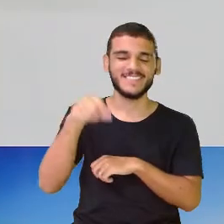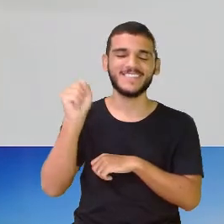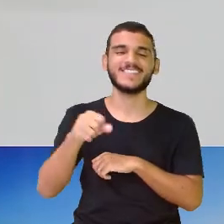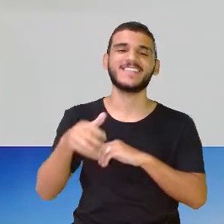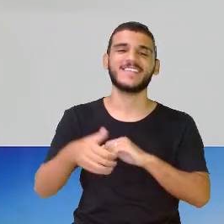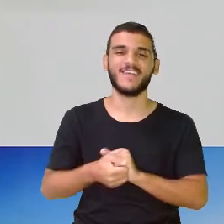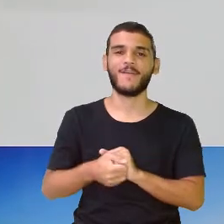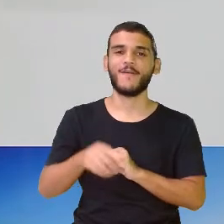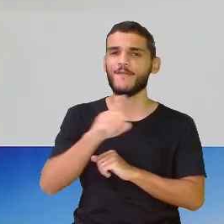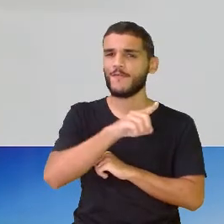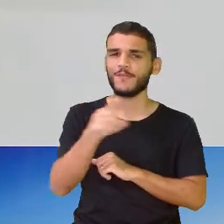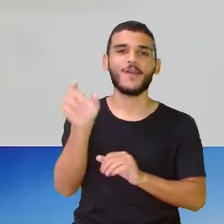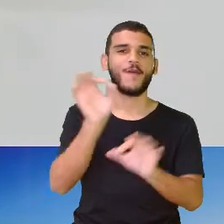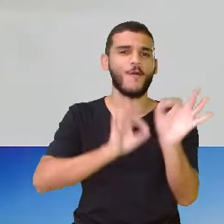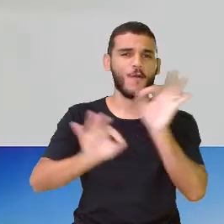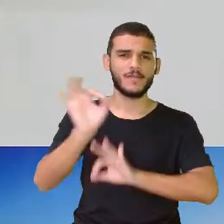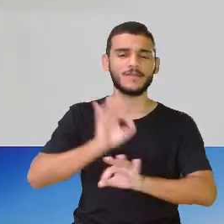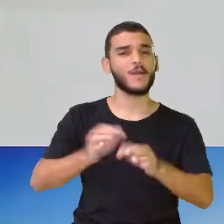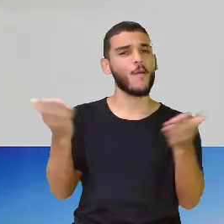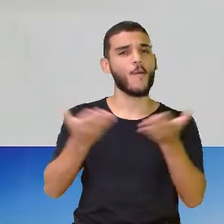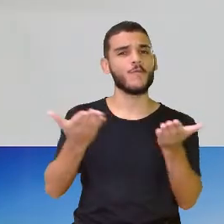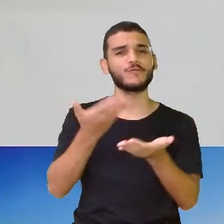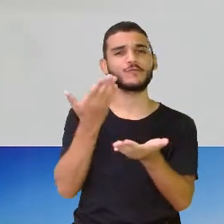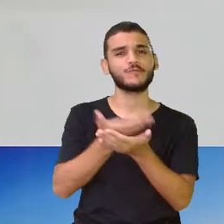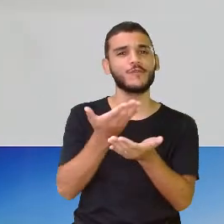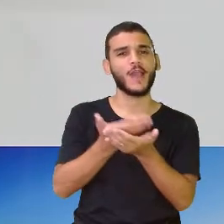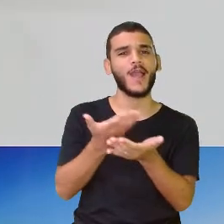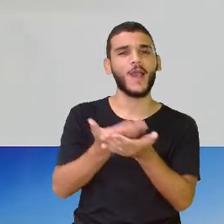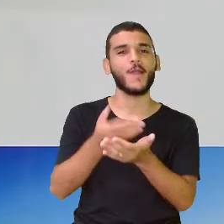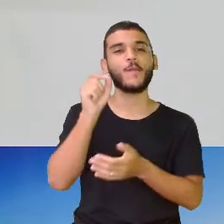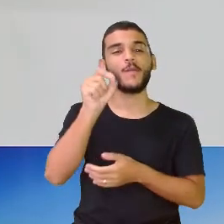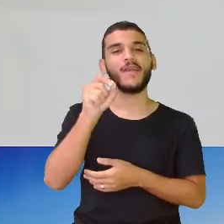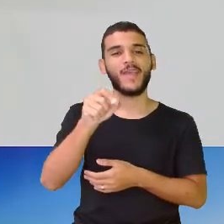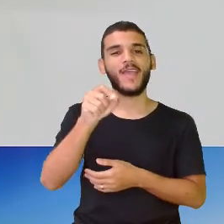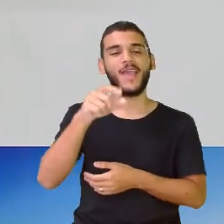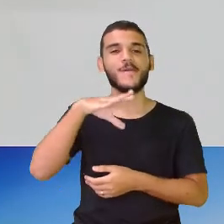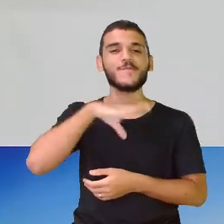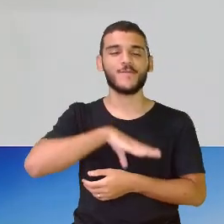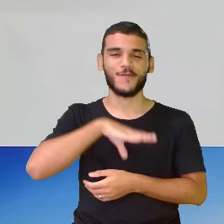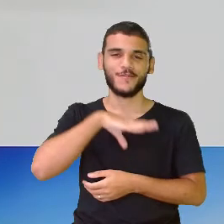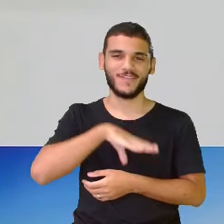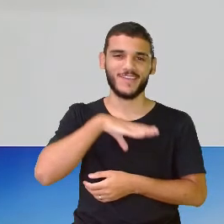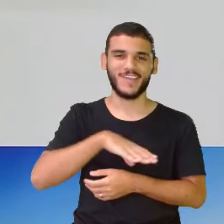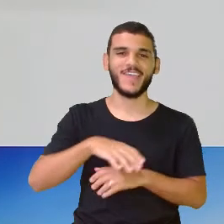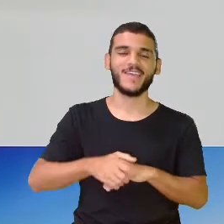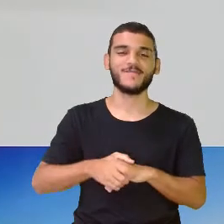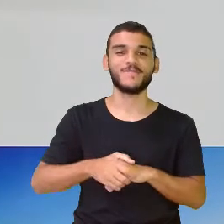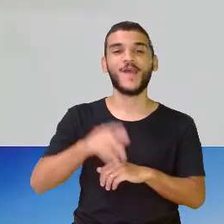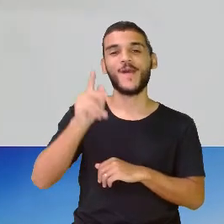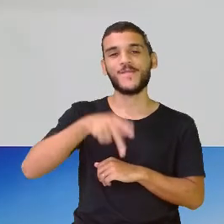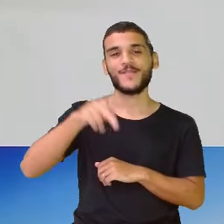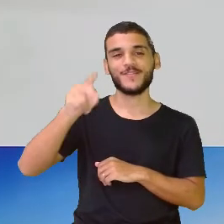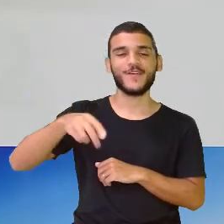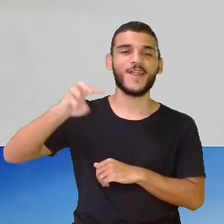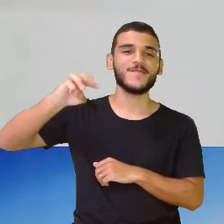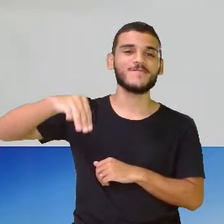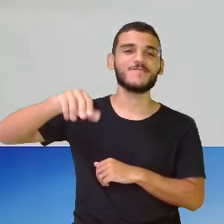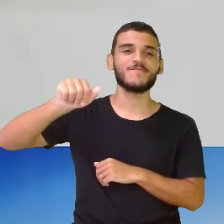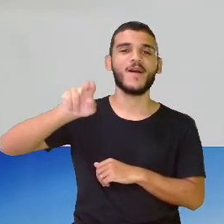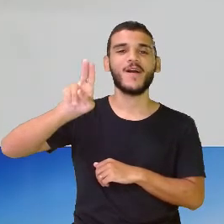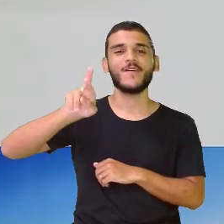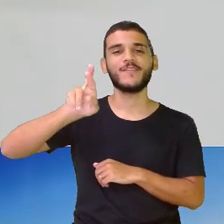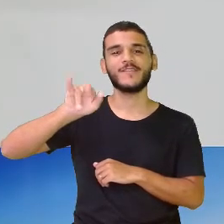e preparados para mais uma aula de língua portuguesa. Eu, professora Mauricéia Joana, estou aqui